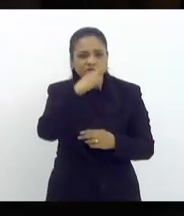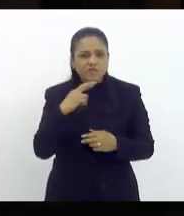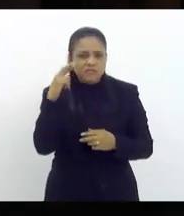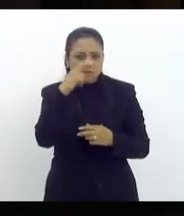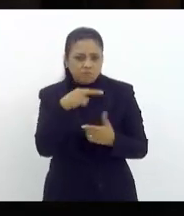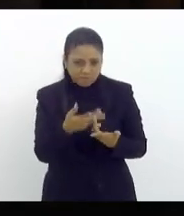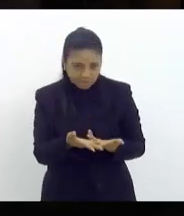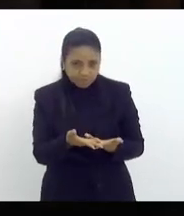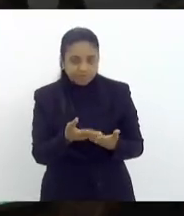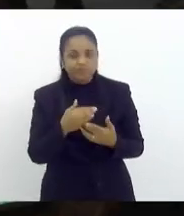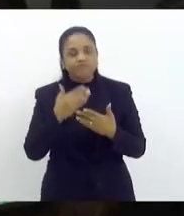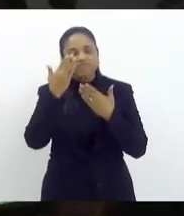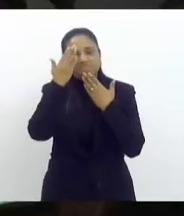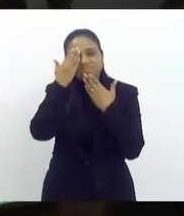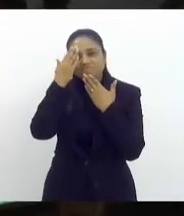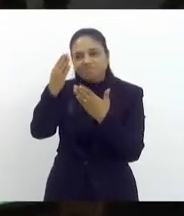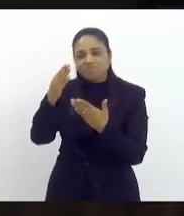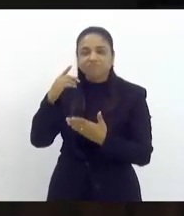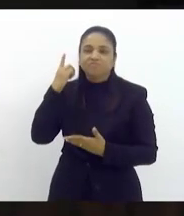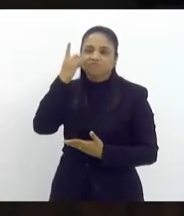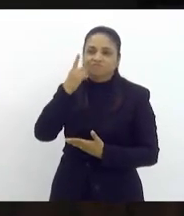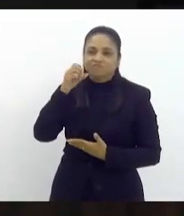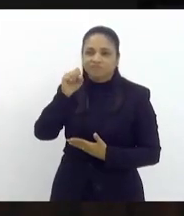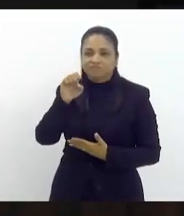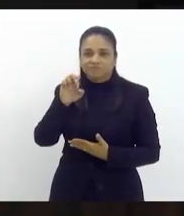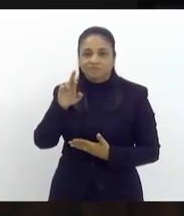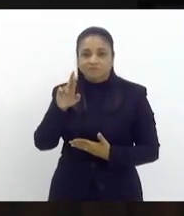muito obrigado deputado doutor serginho